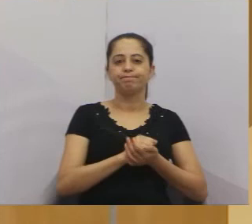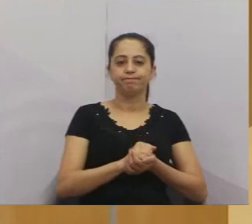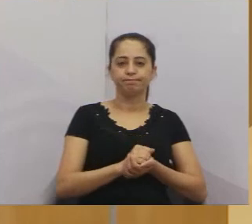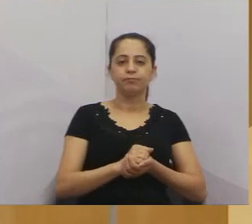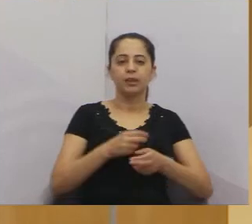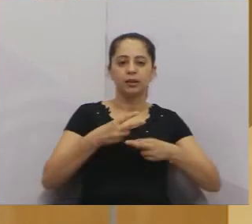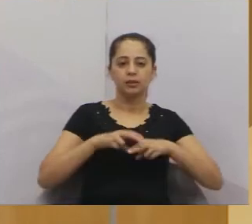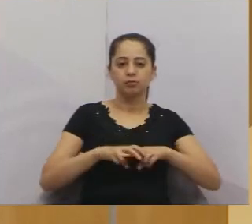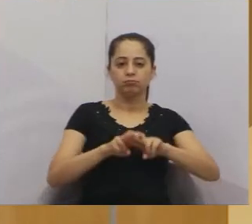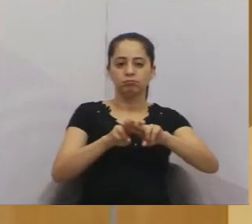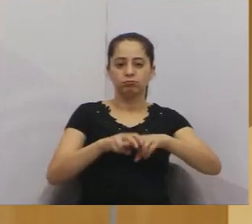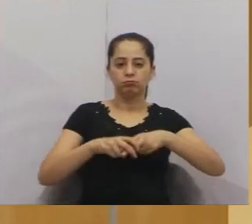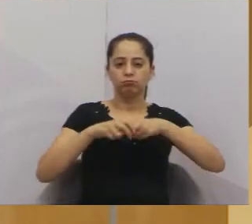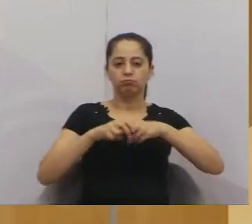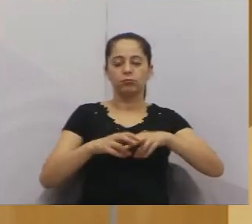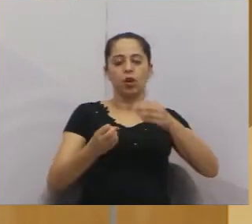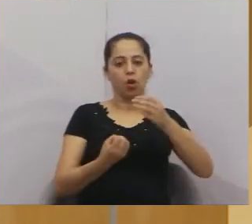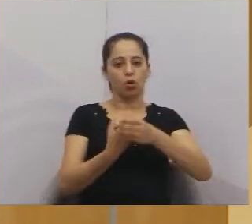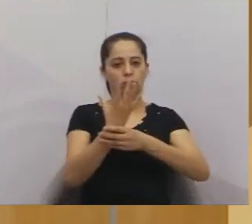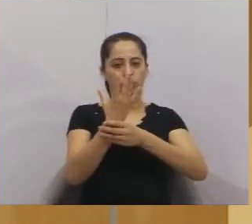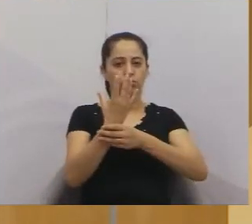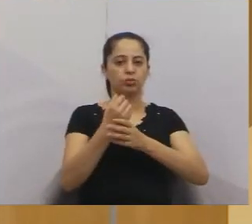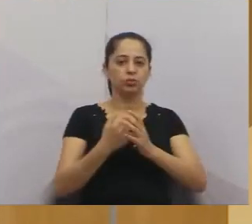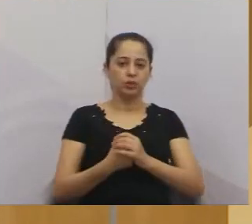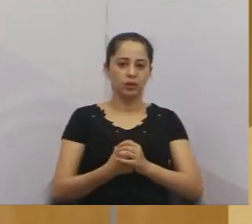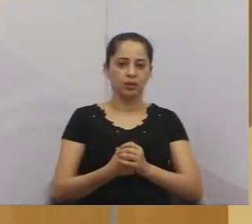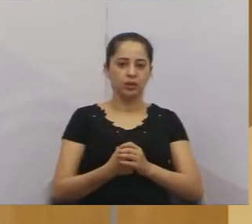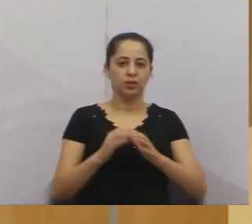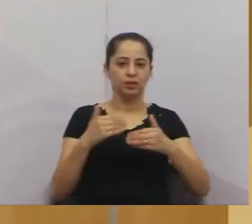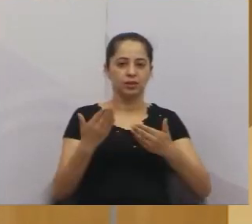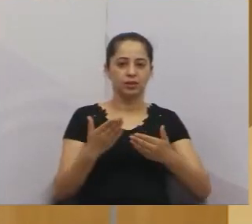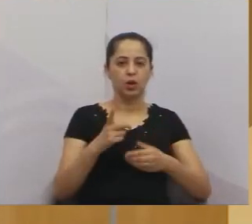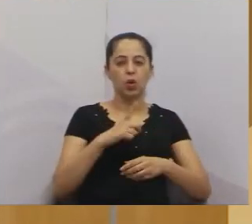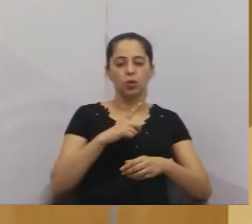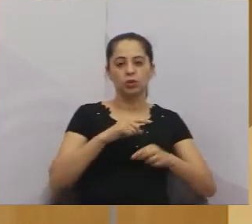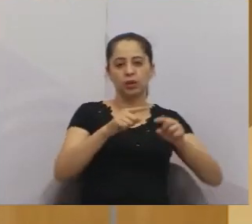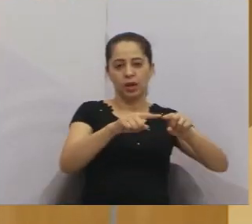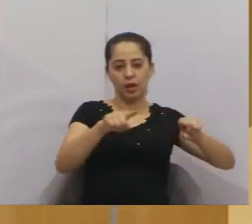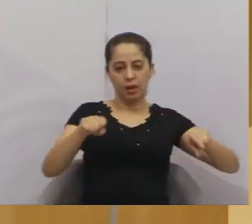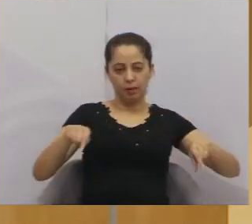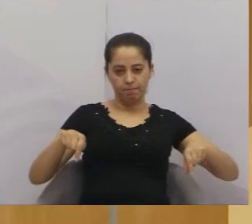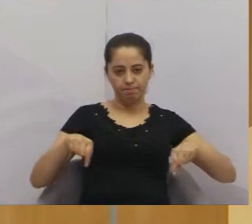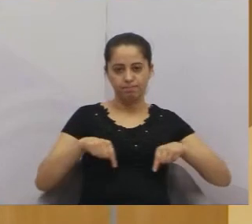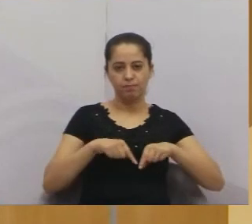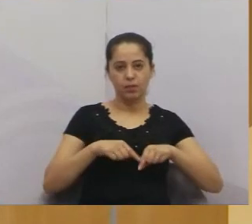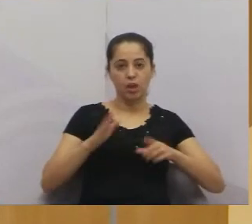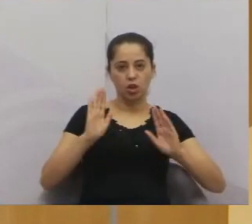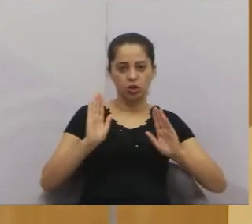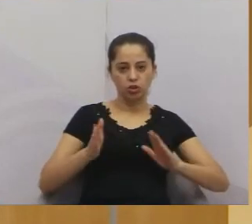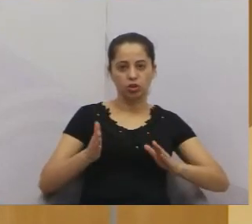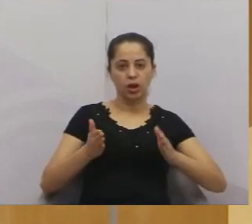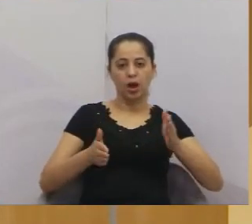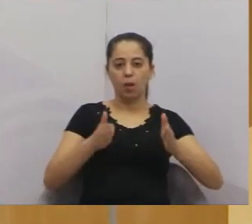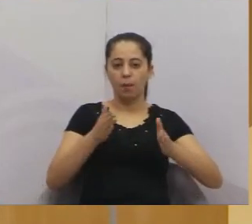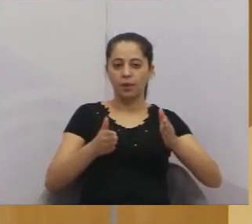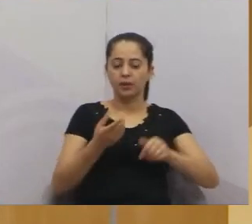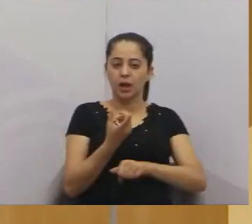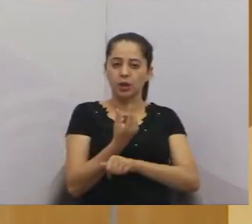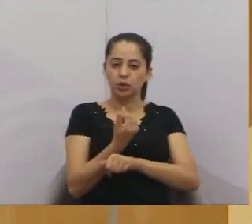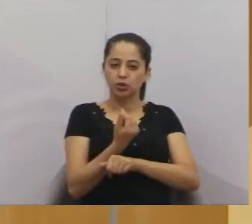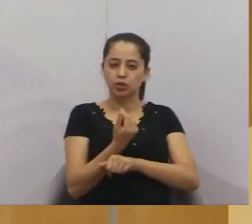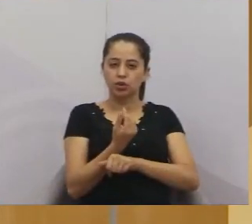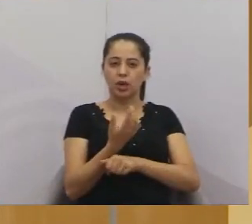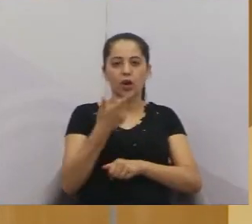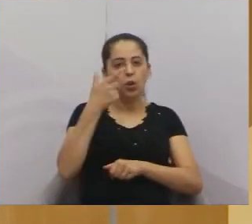playground na ocasião. Então, naquele espaço, também agora, já nesse mandato, eu consegui um recurso